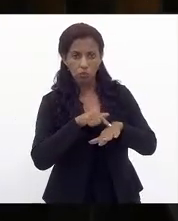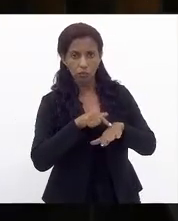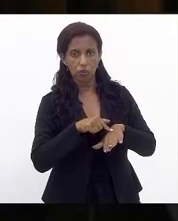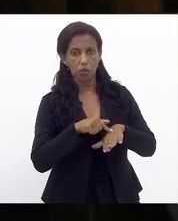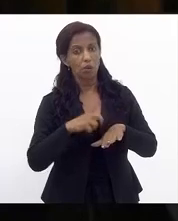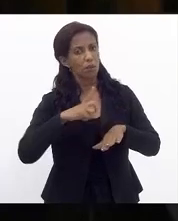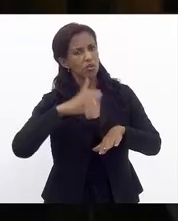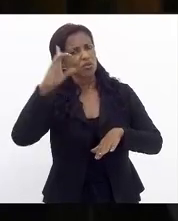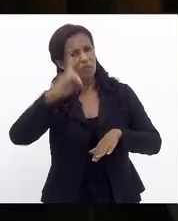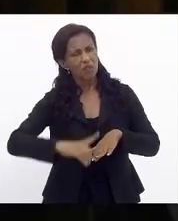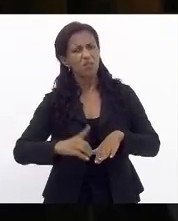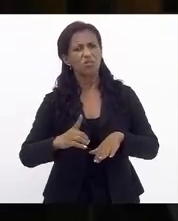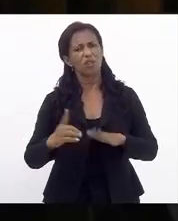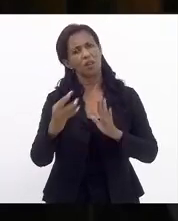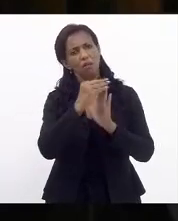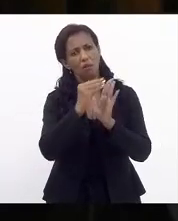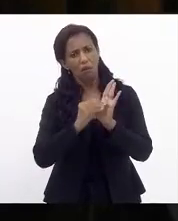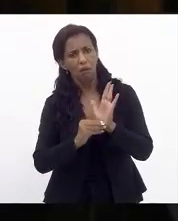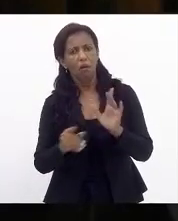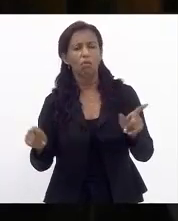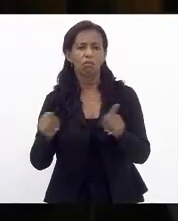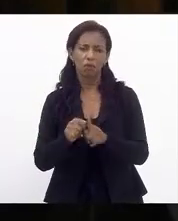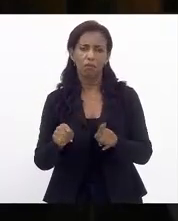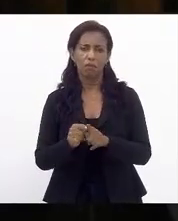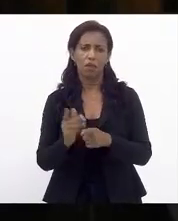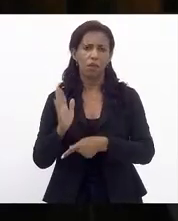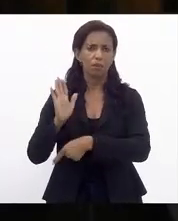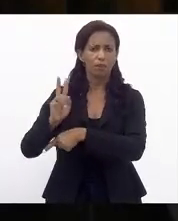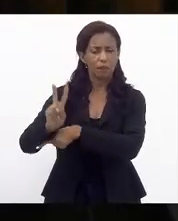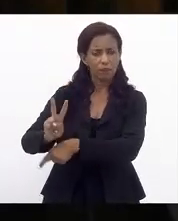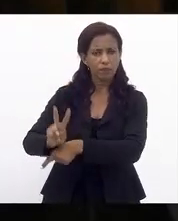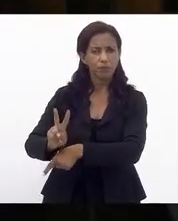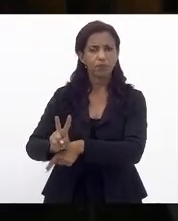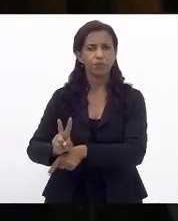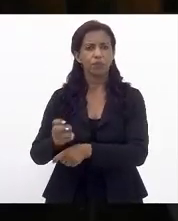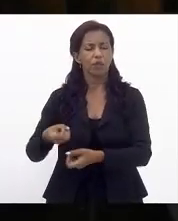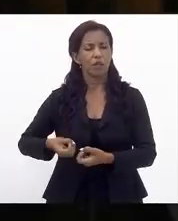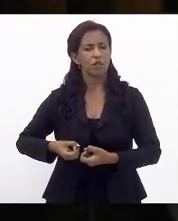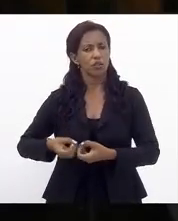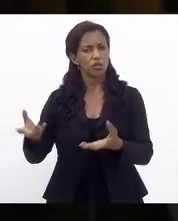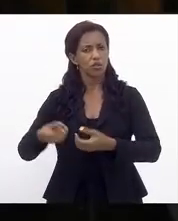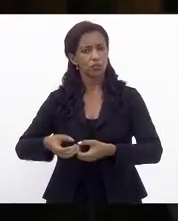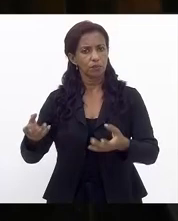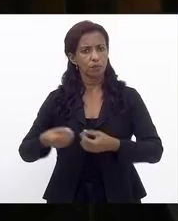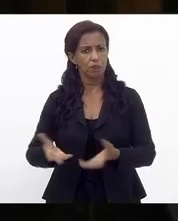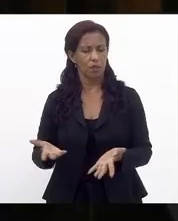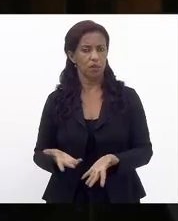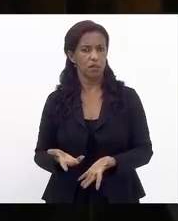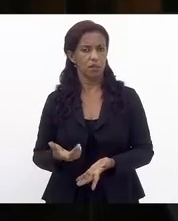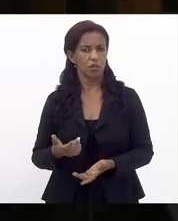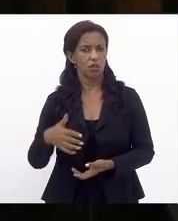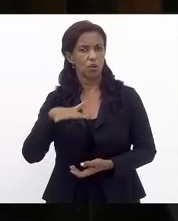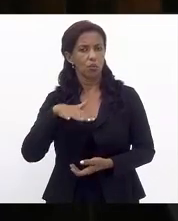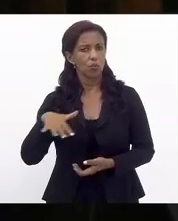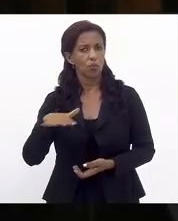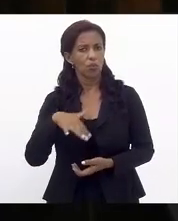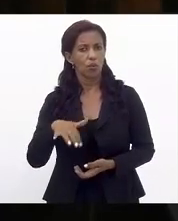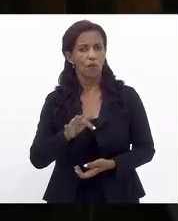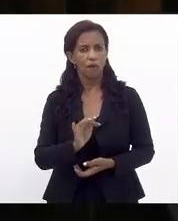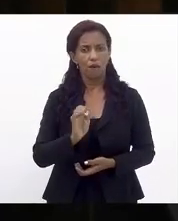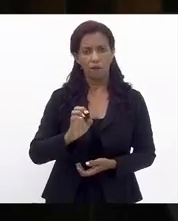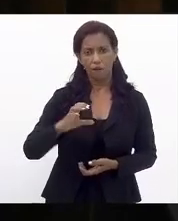e que fosse relacionado também na Perspectiva da Preservação das despesas primárias efetuadas no âmbito do